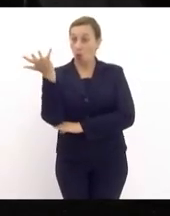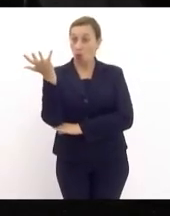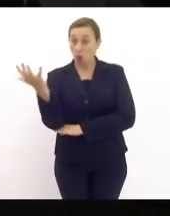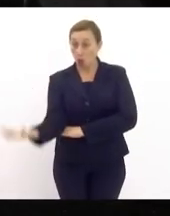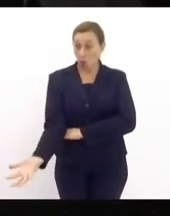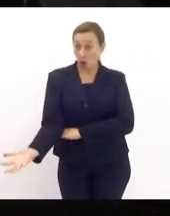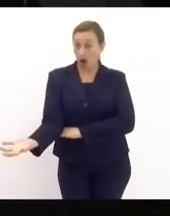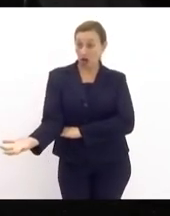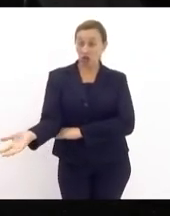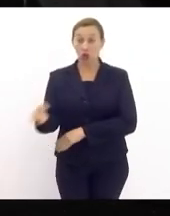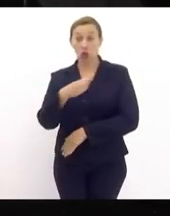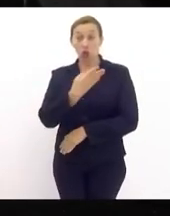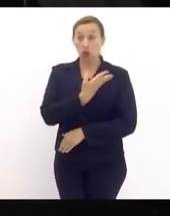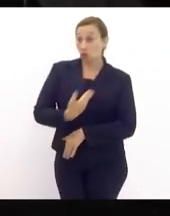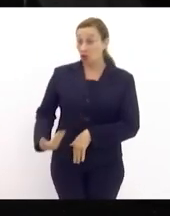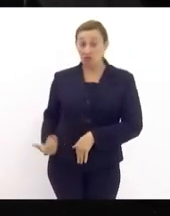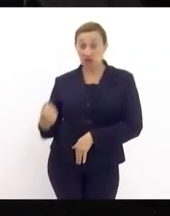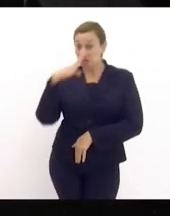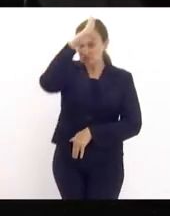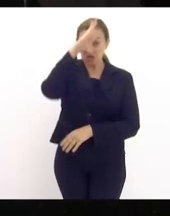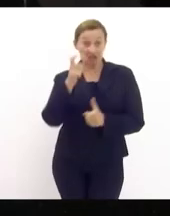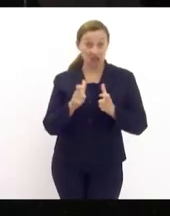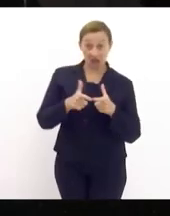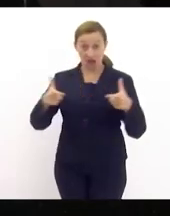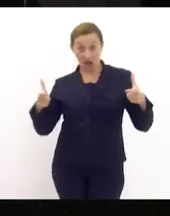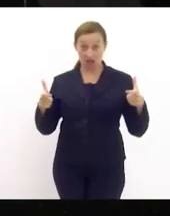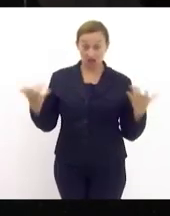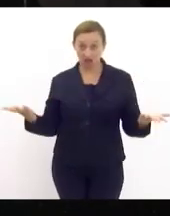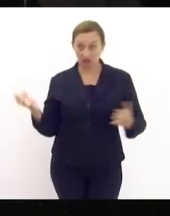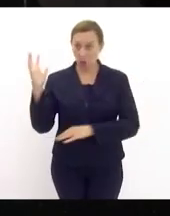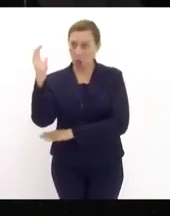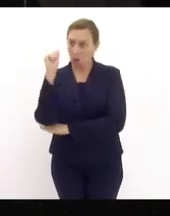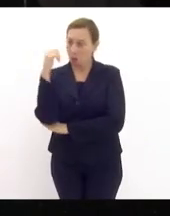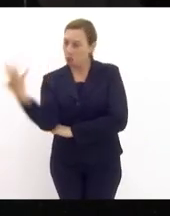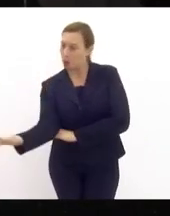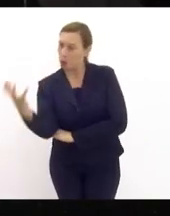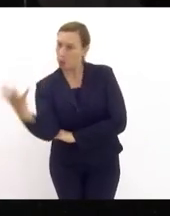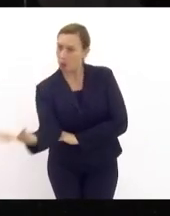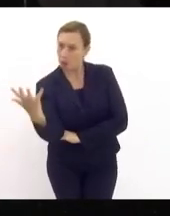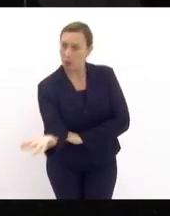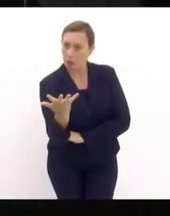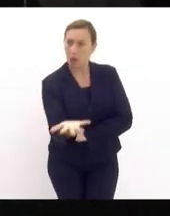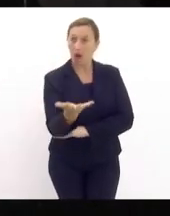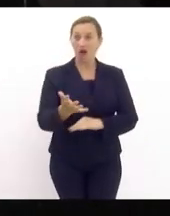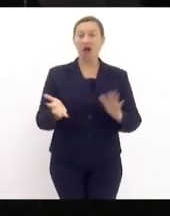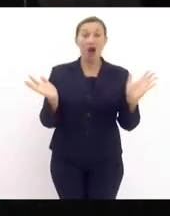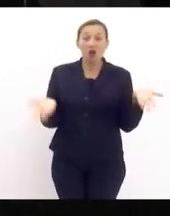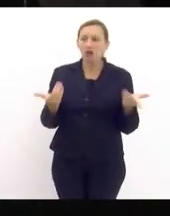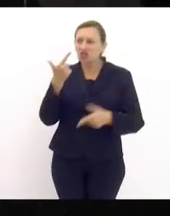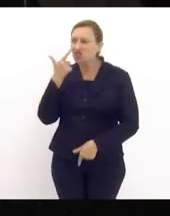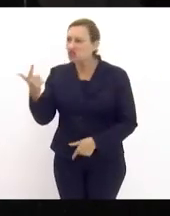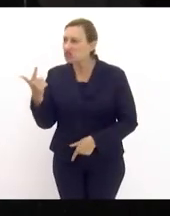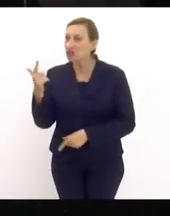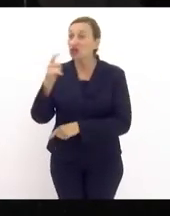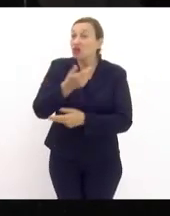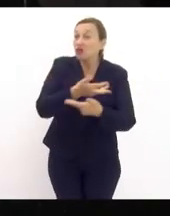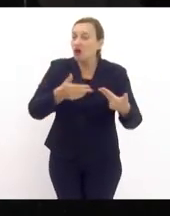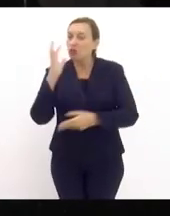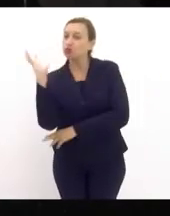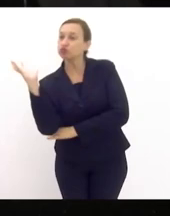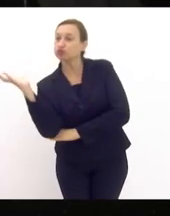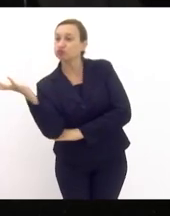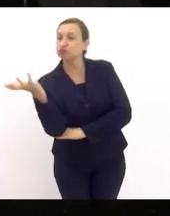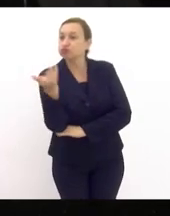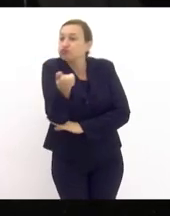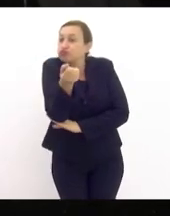governo Bolsonaro está muito grande. Bateram recordes aí, bateram recorde de desmatamento